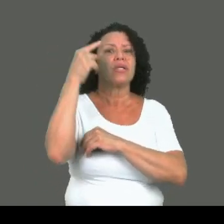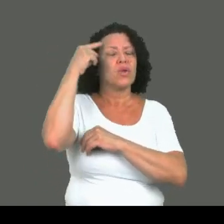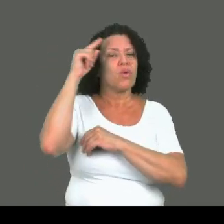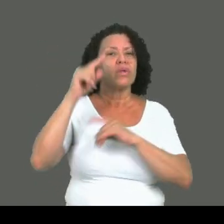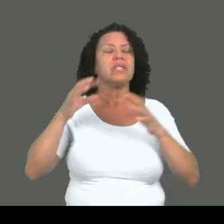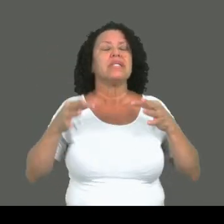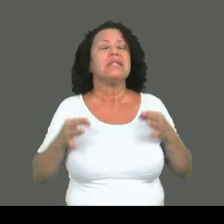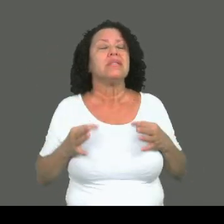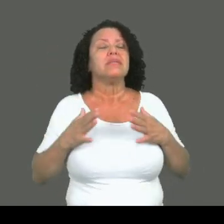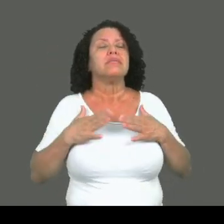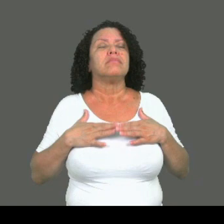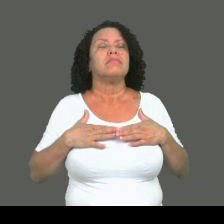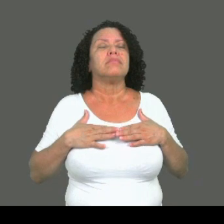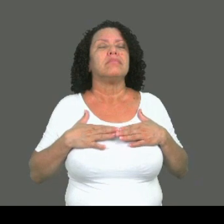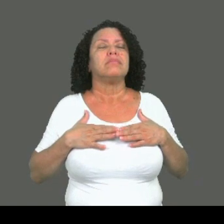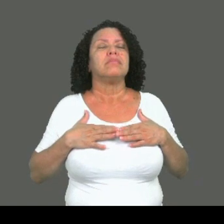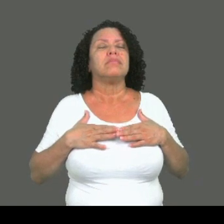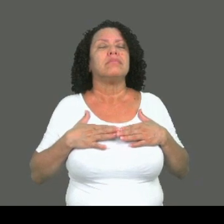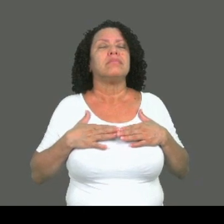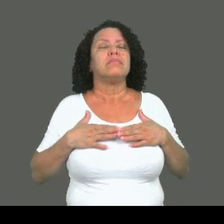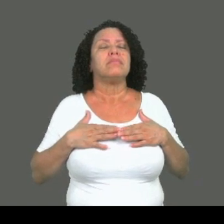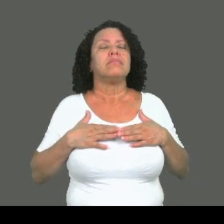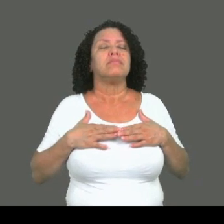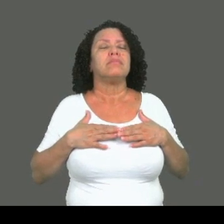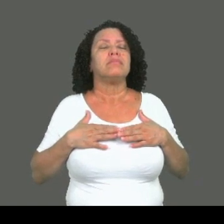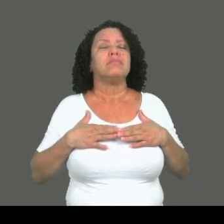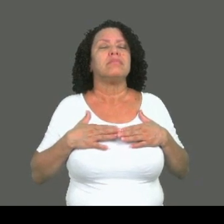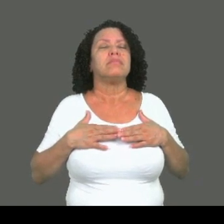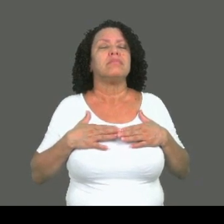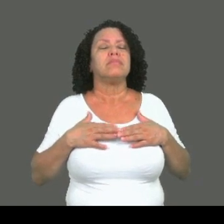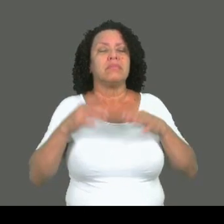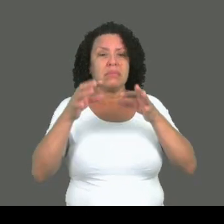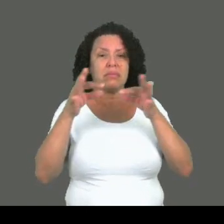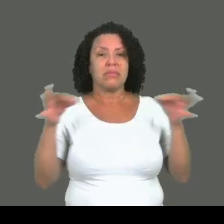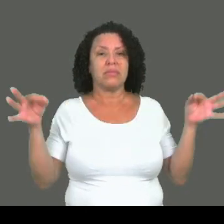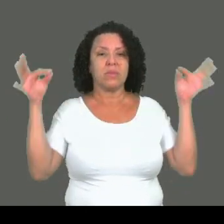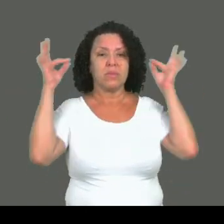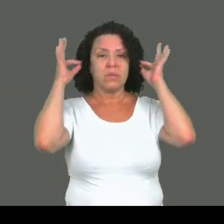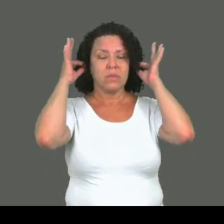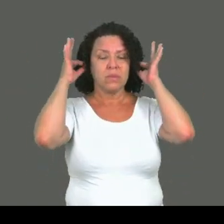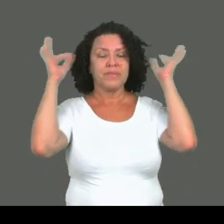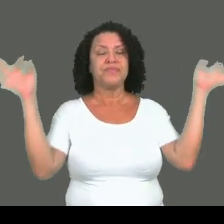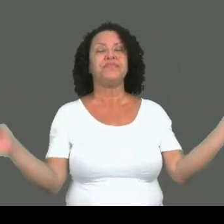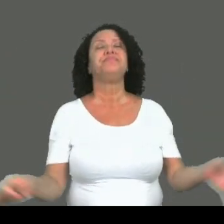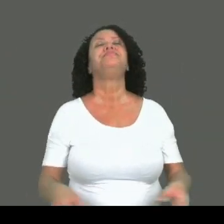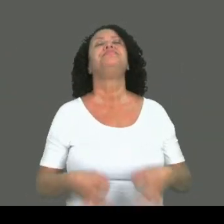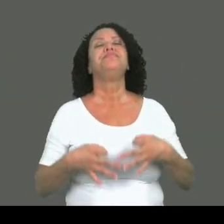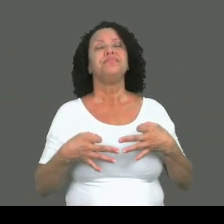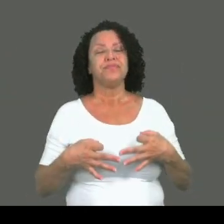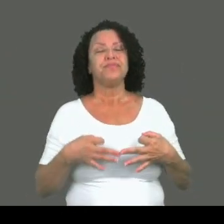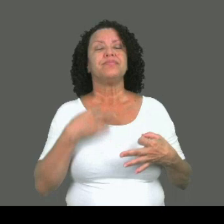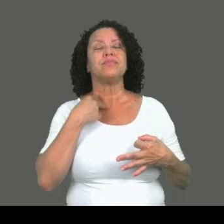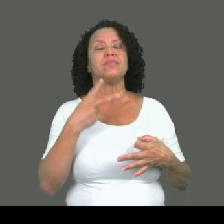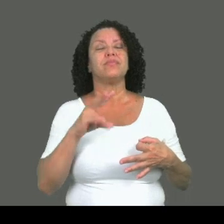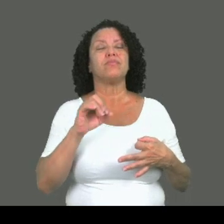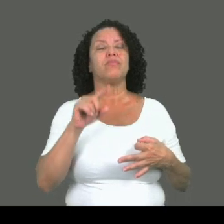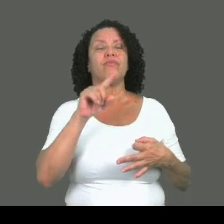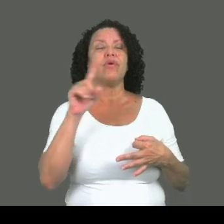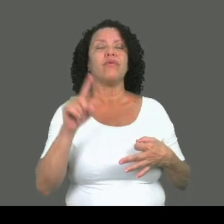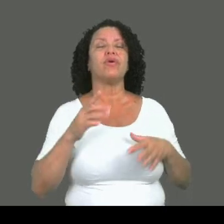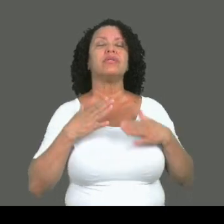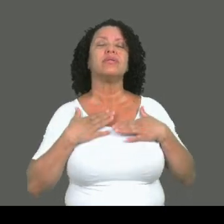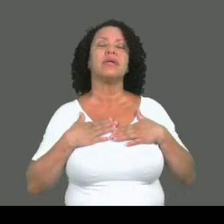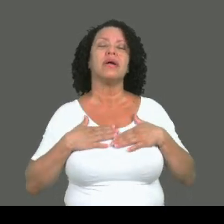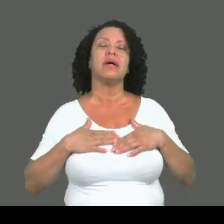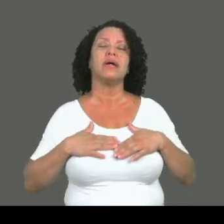né? Coloca um fone de ouvido, procura uma meditação guiada com uma voz de repente que seja agradável,